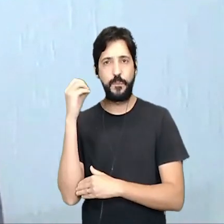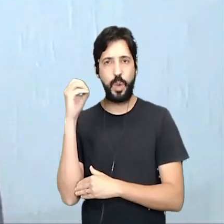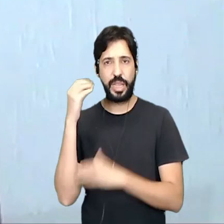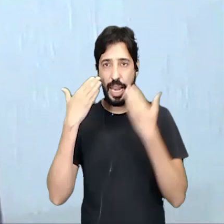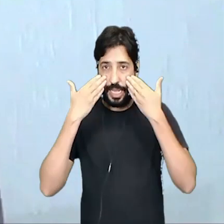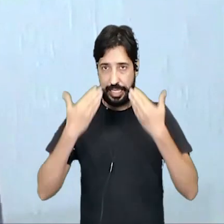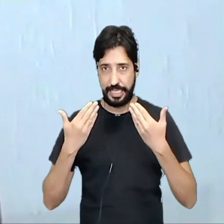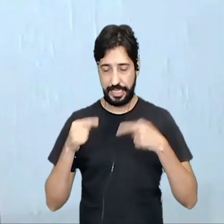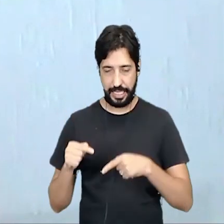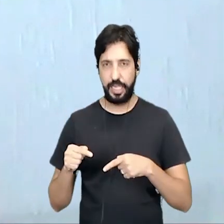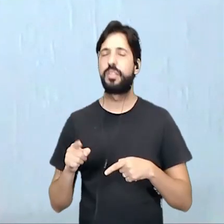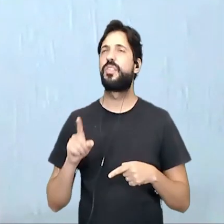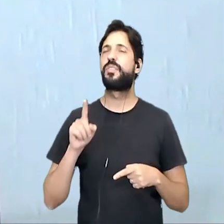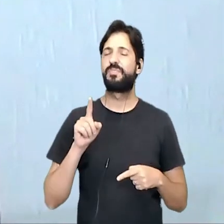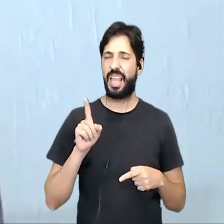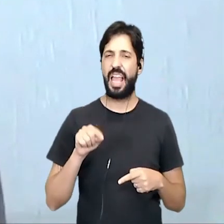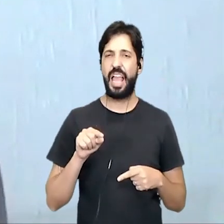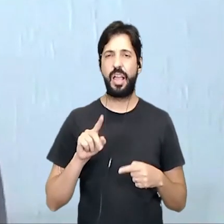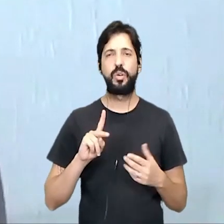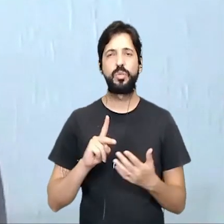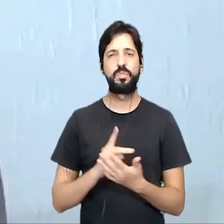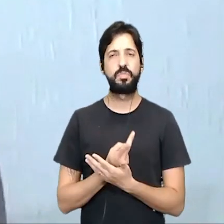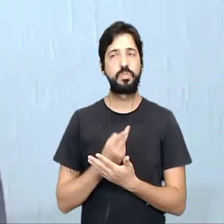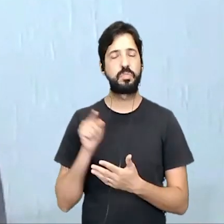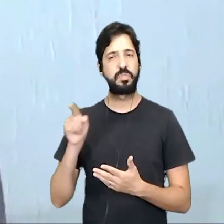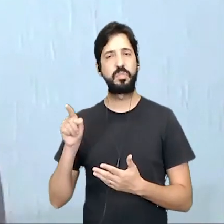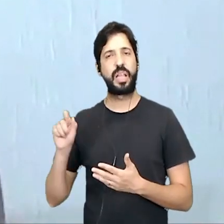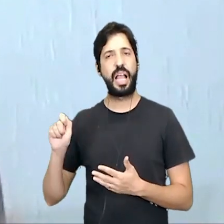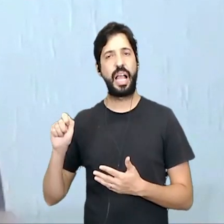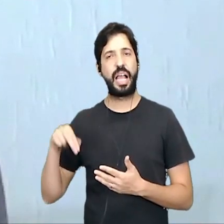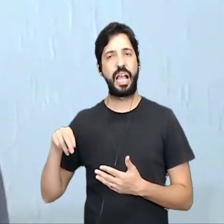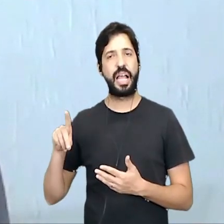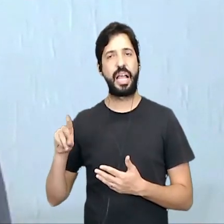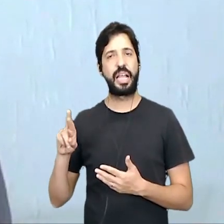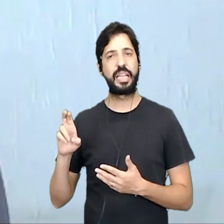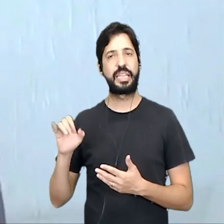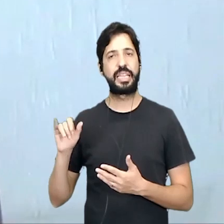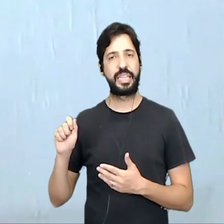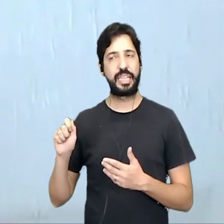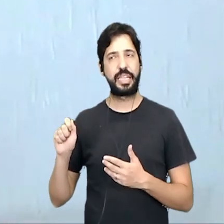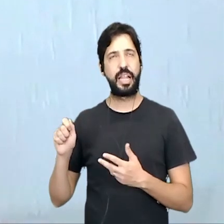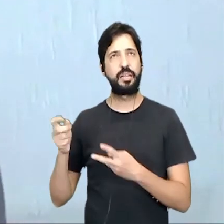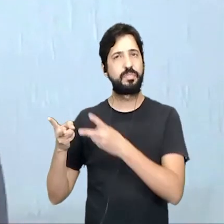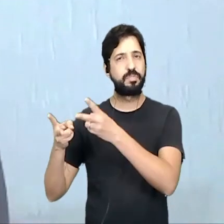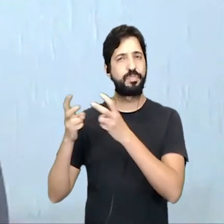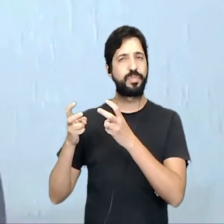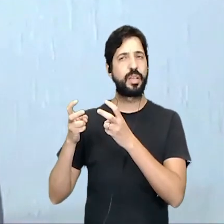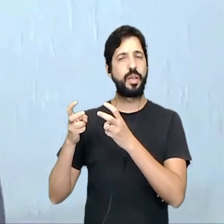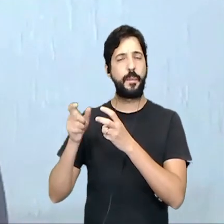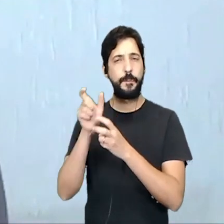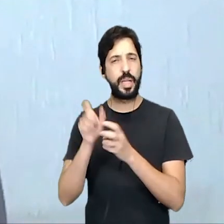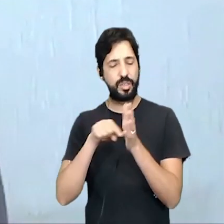no Porto Alegre em Cena, ele foi uma pegada que a Andrea teve de um